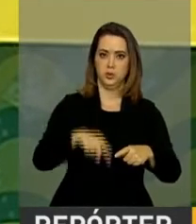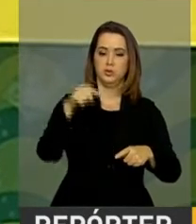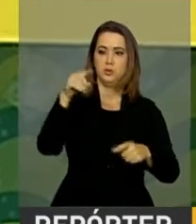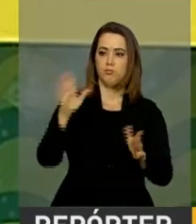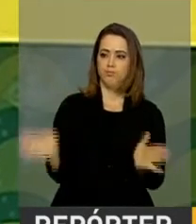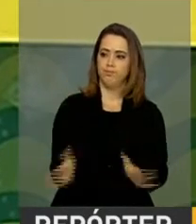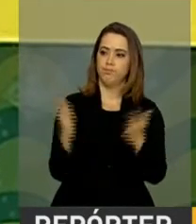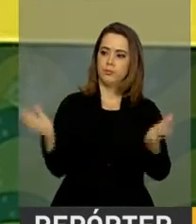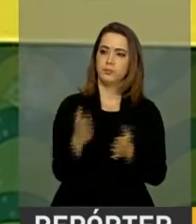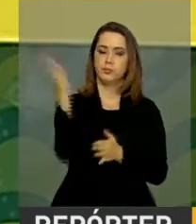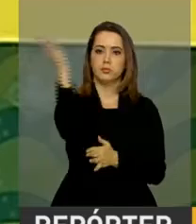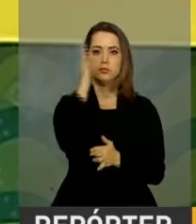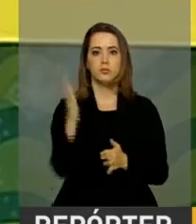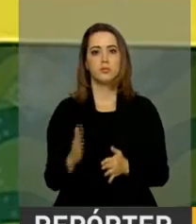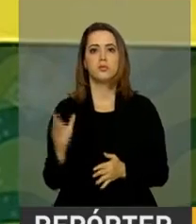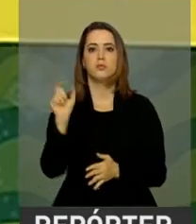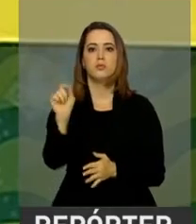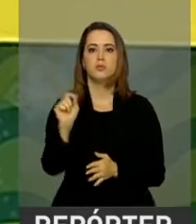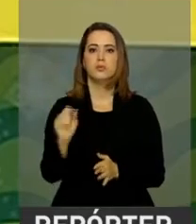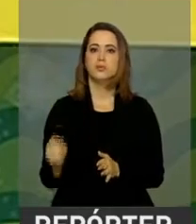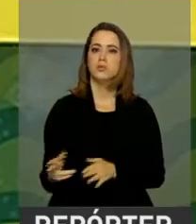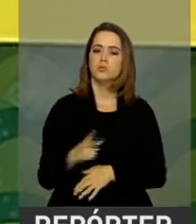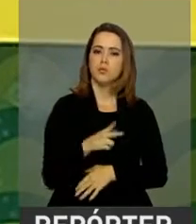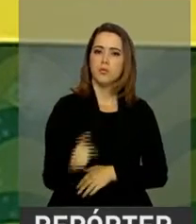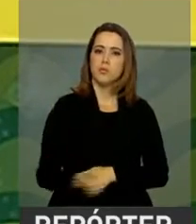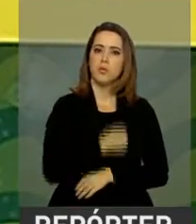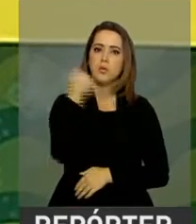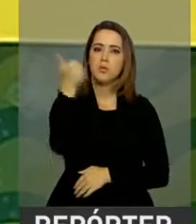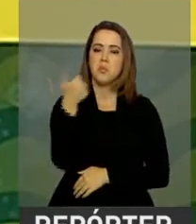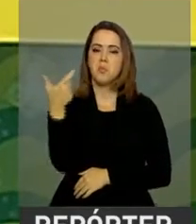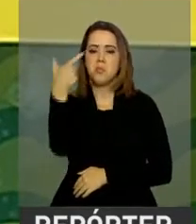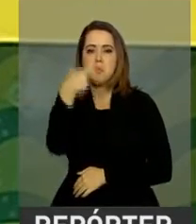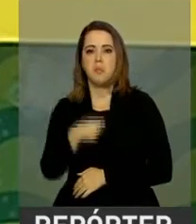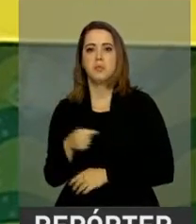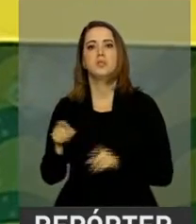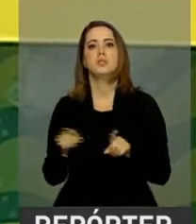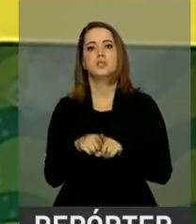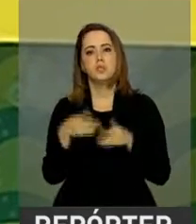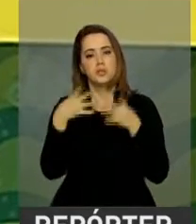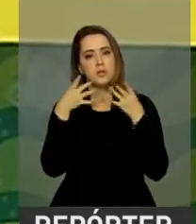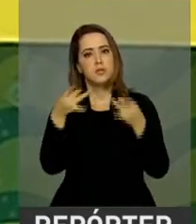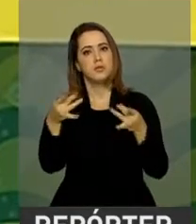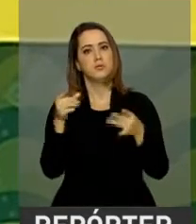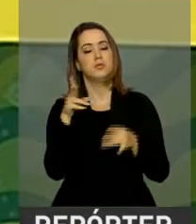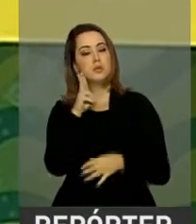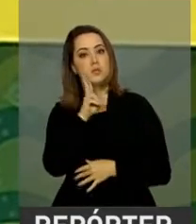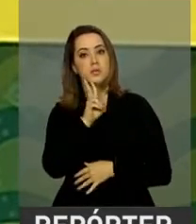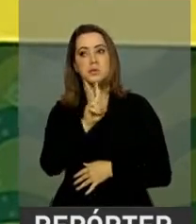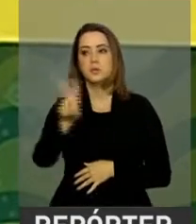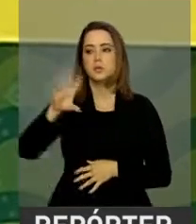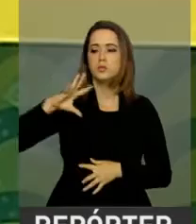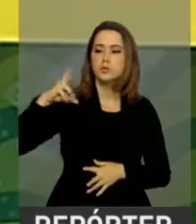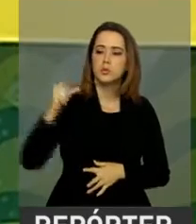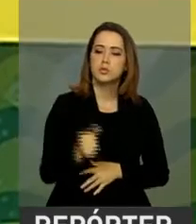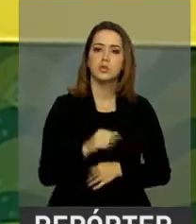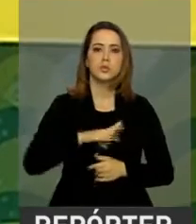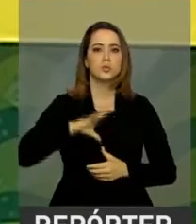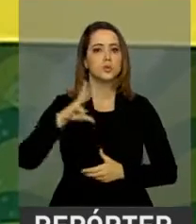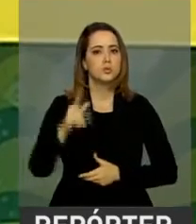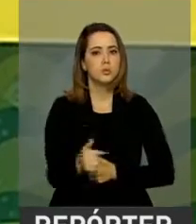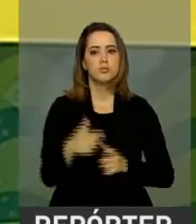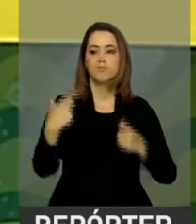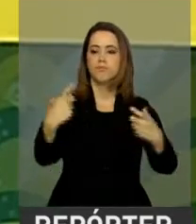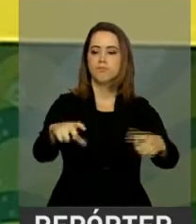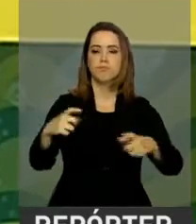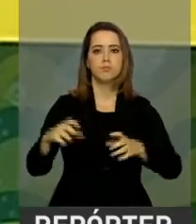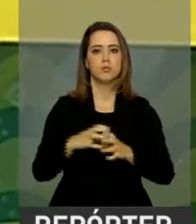a ideia é fortalecer a imagem e aproveitar essa oportunidade de visibilidade extraordinária. Todos os grandes